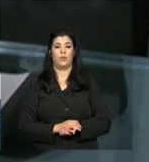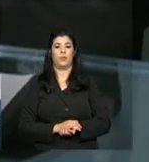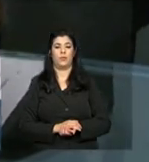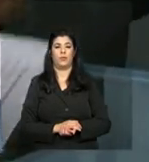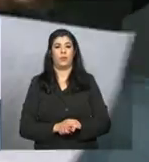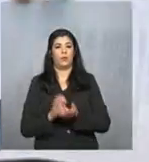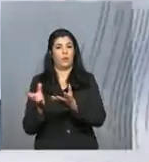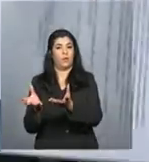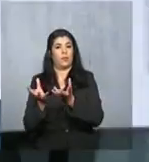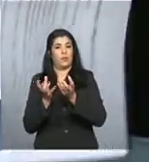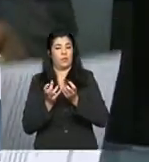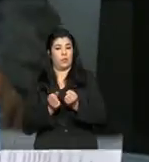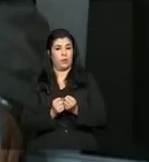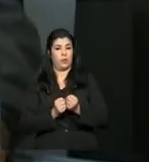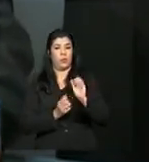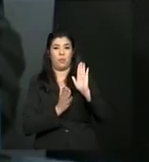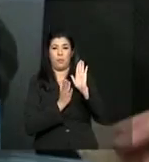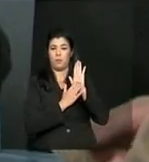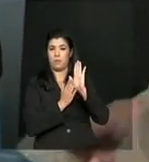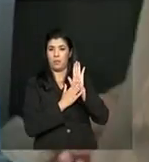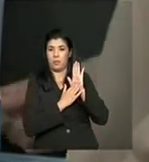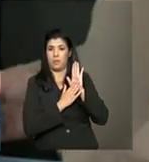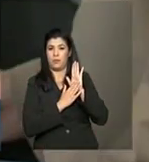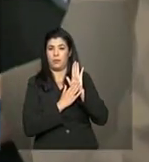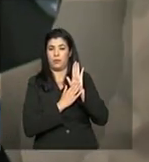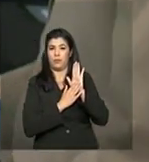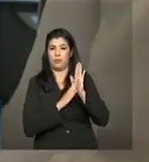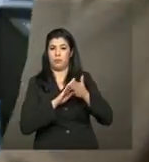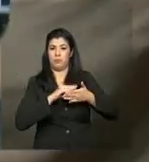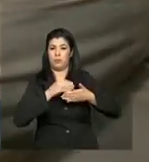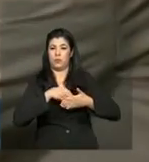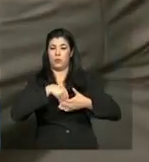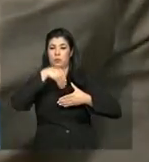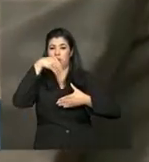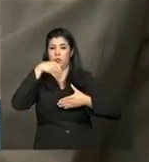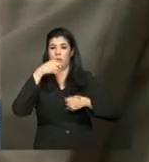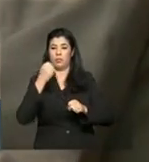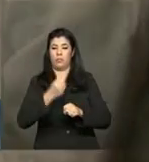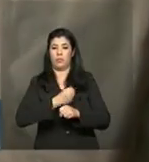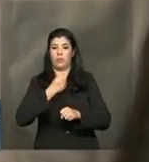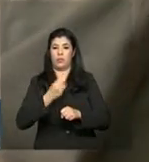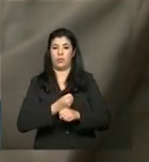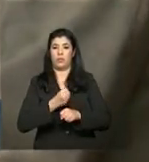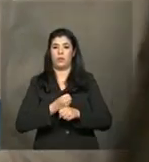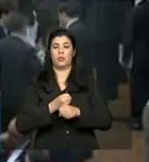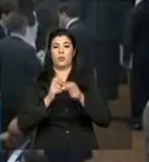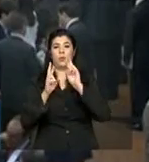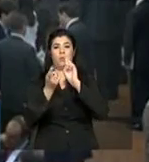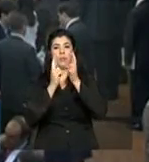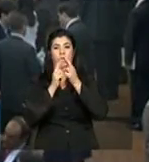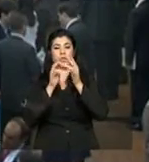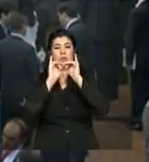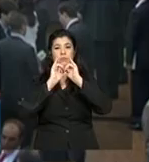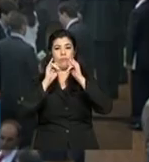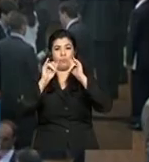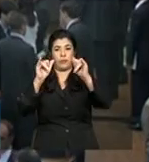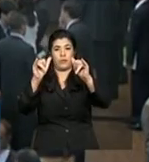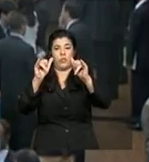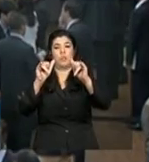estão sendo recebidas as propostas para a construção das linhas de transmissão em Tocantins.